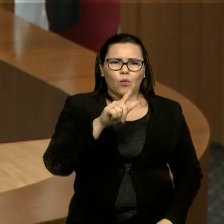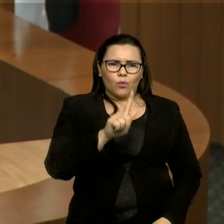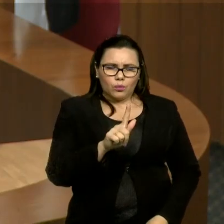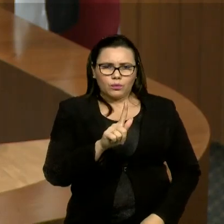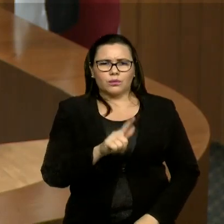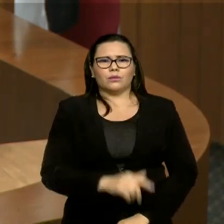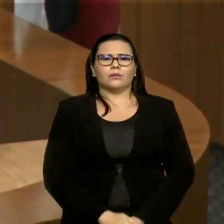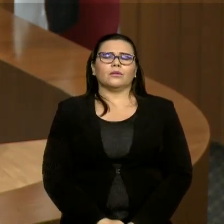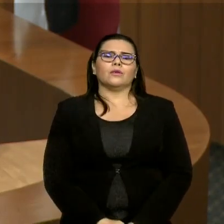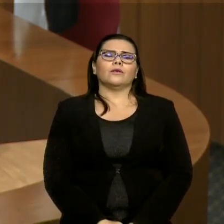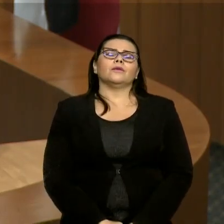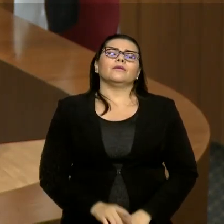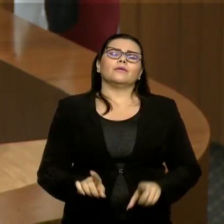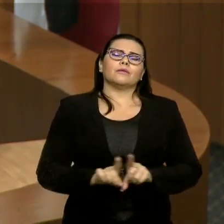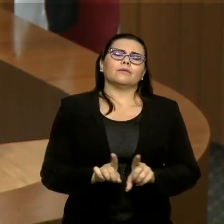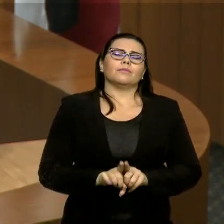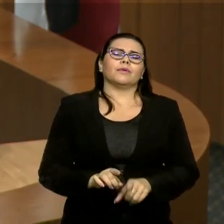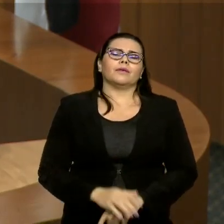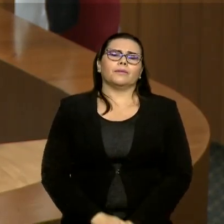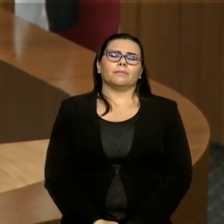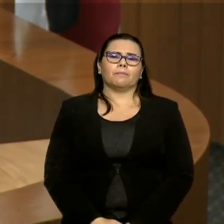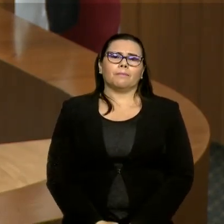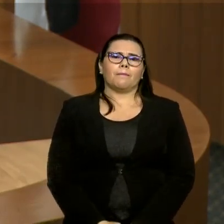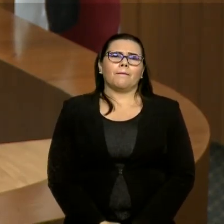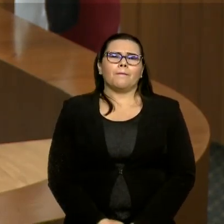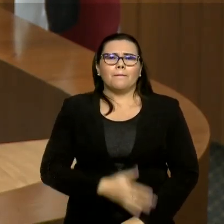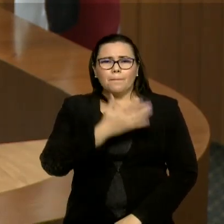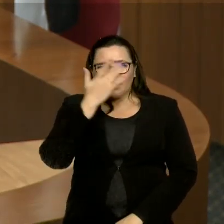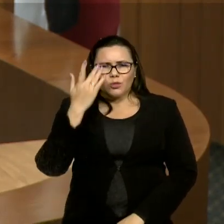protetores na cidade de Macabal.